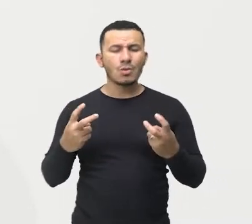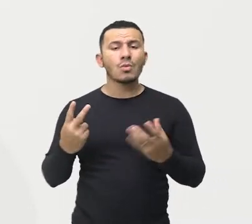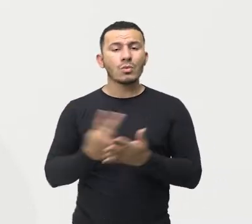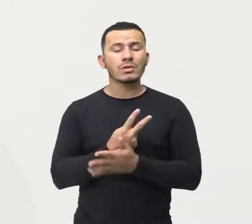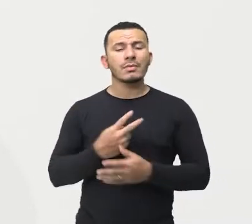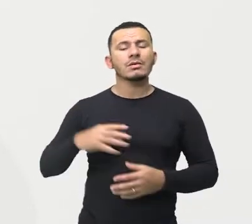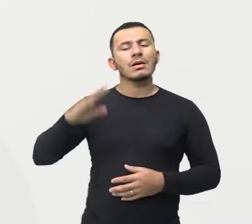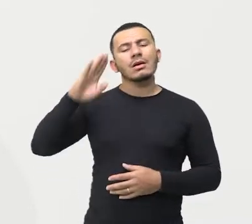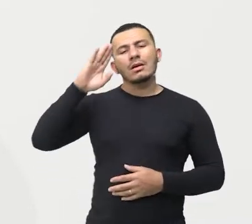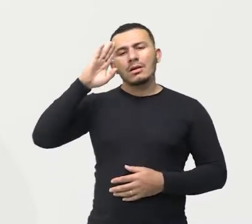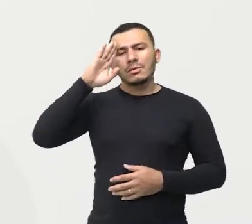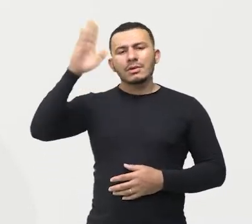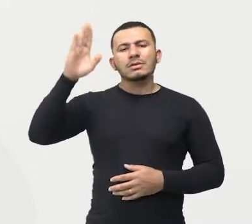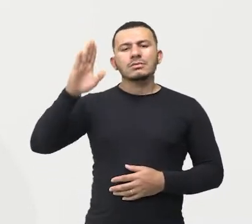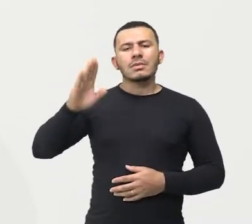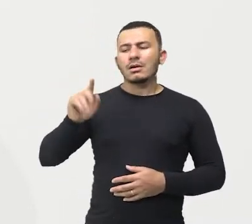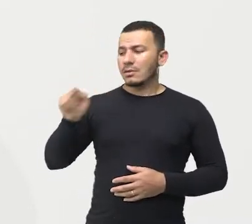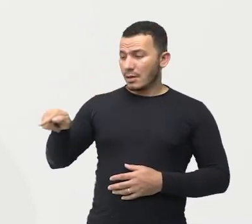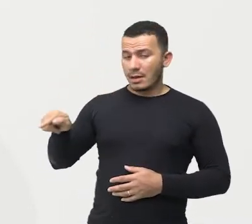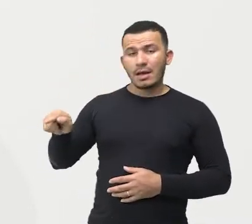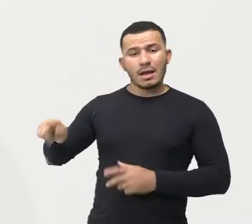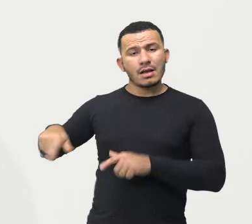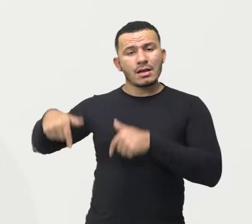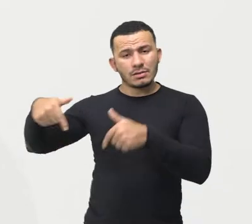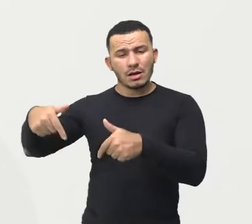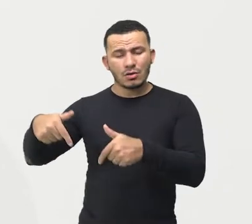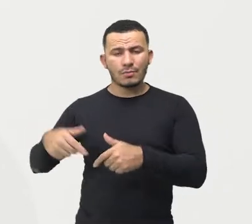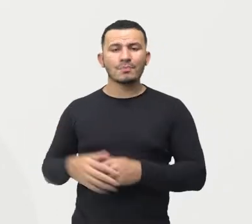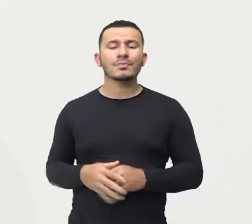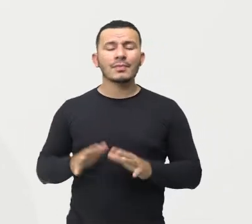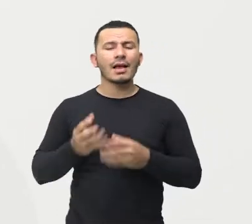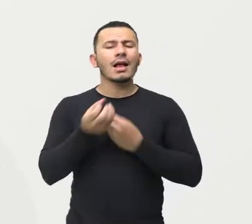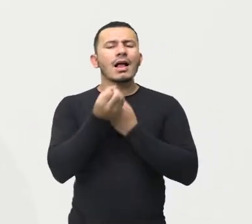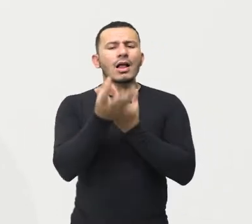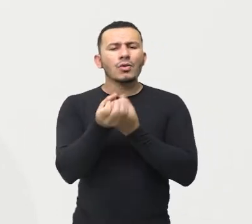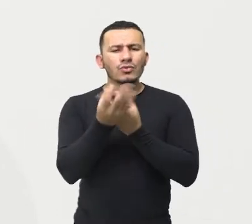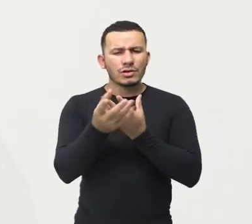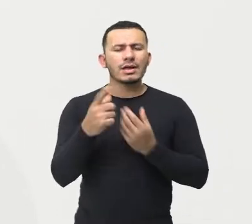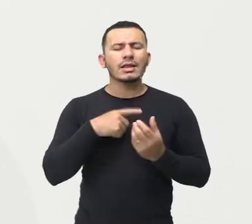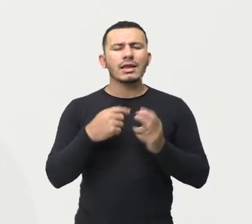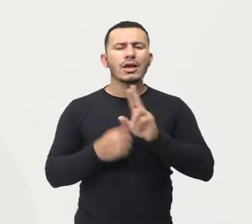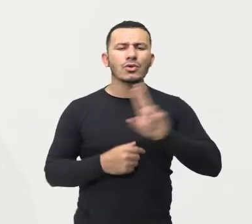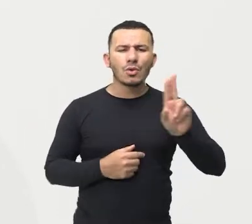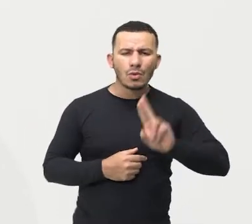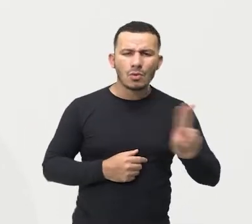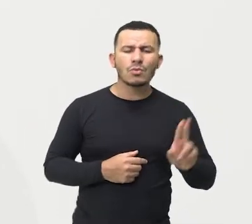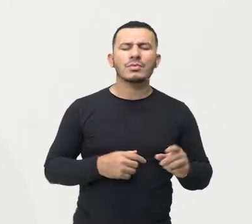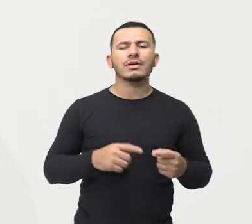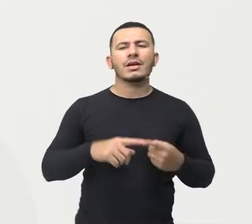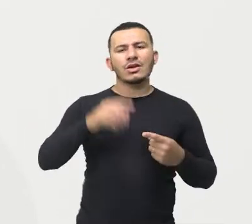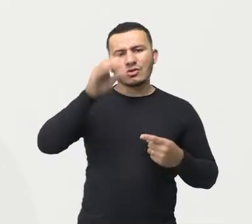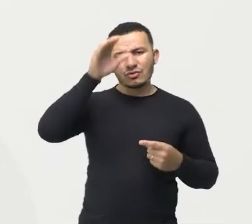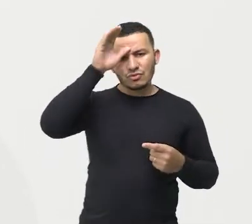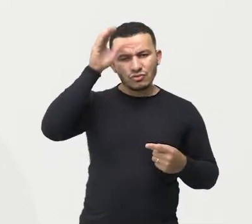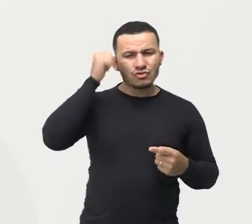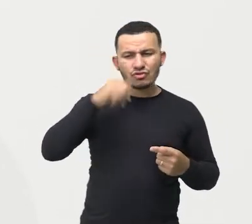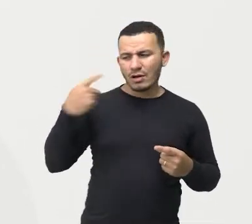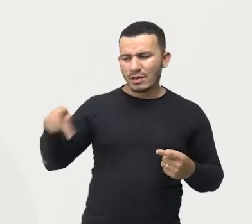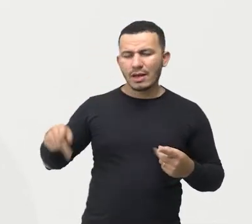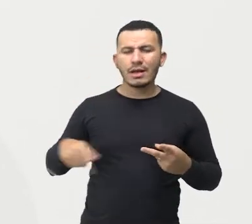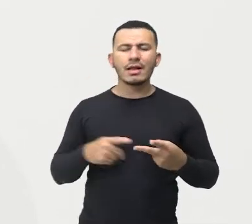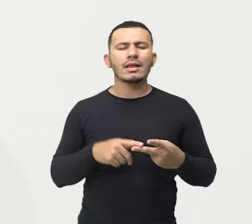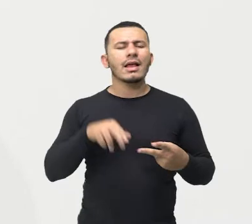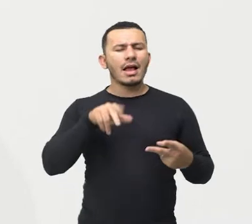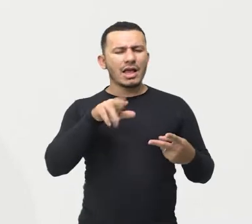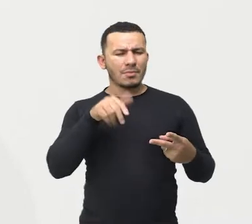acontecimento principal, o ato, foi feito por ele. A notícia menciona outras pessoas, a tia dele, menciona a irmã